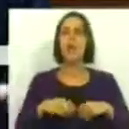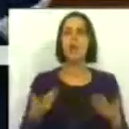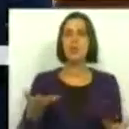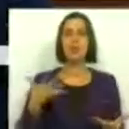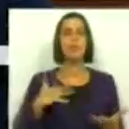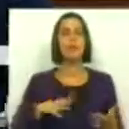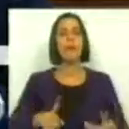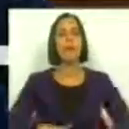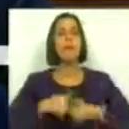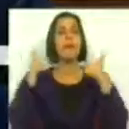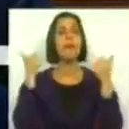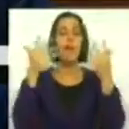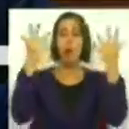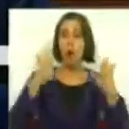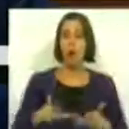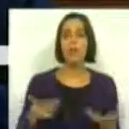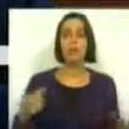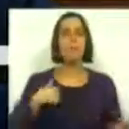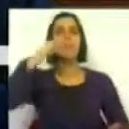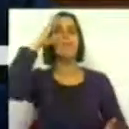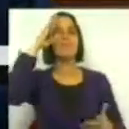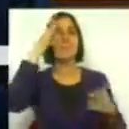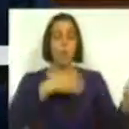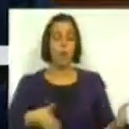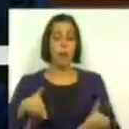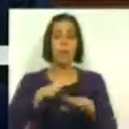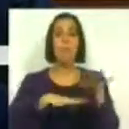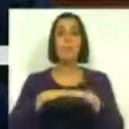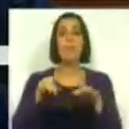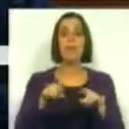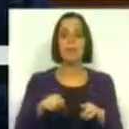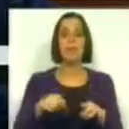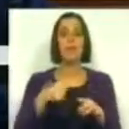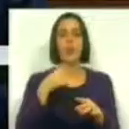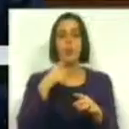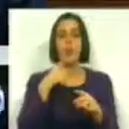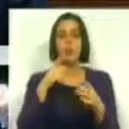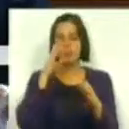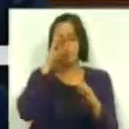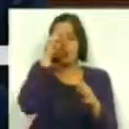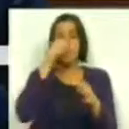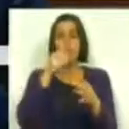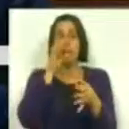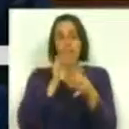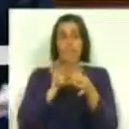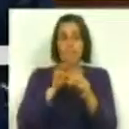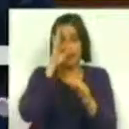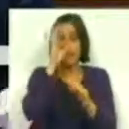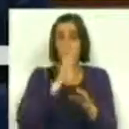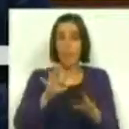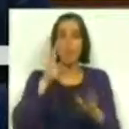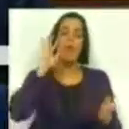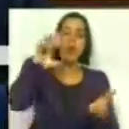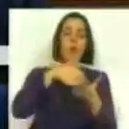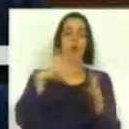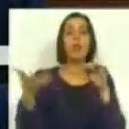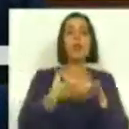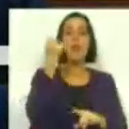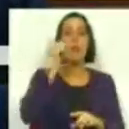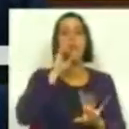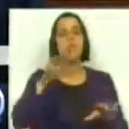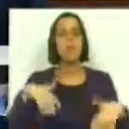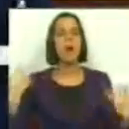que pretendíamos melhorar o orçamento, sabendo que o caminho para o fazer era muito estreito. Era e é. Pensamos que o resultado